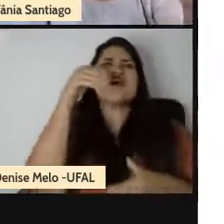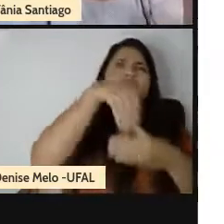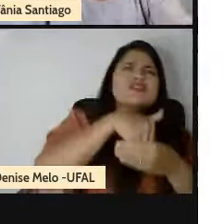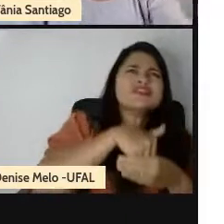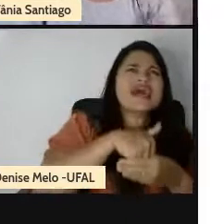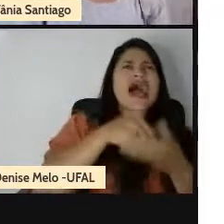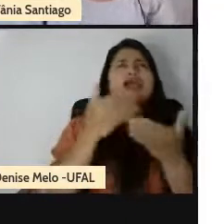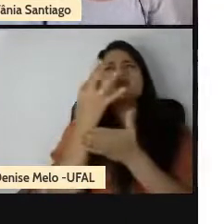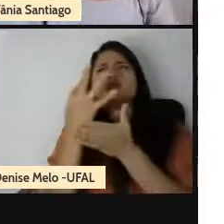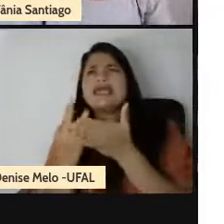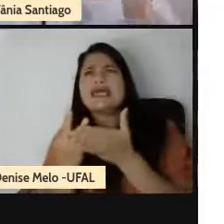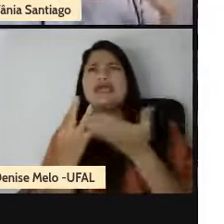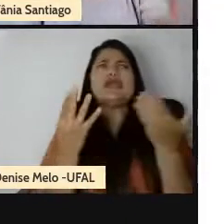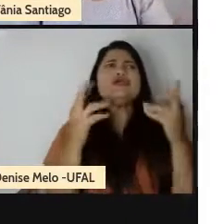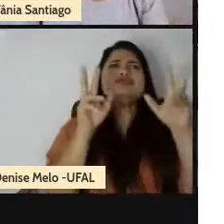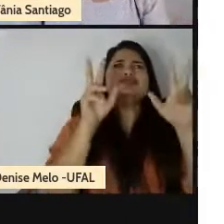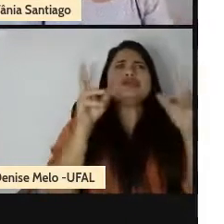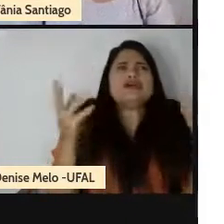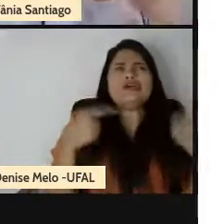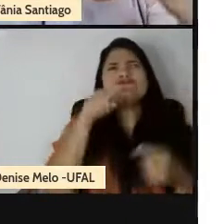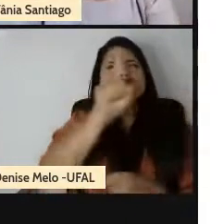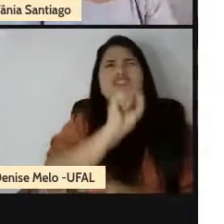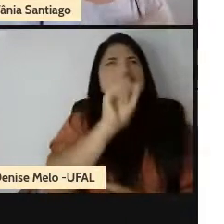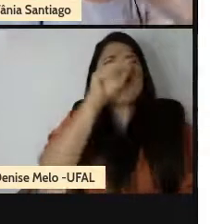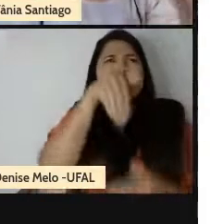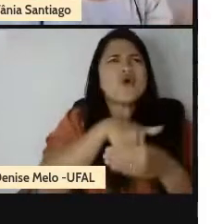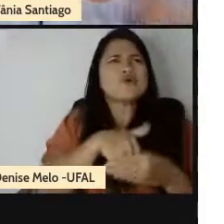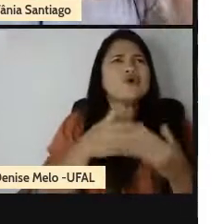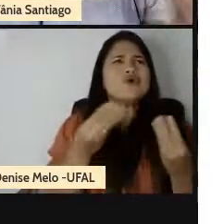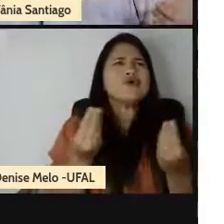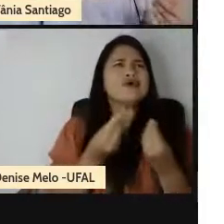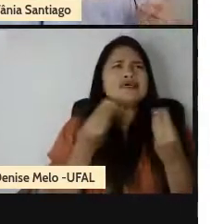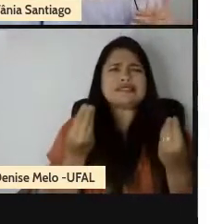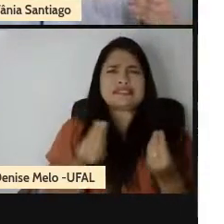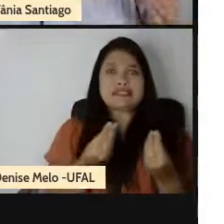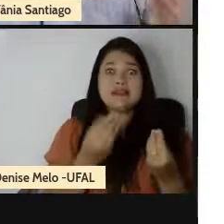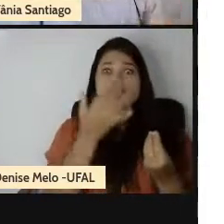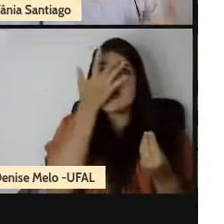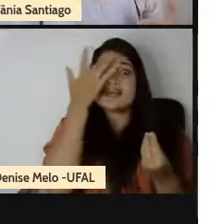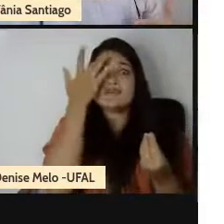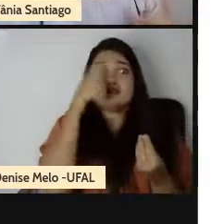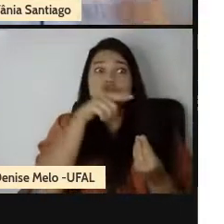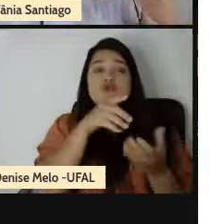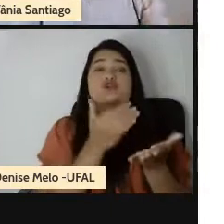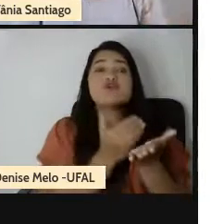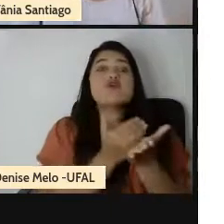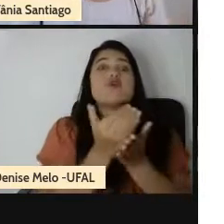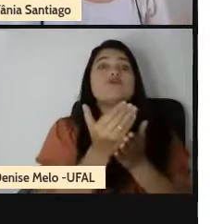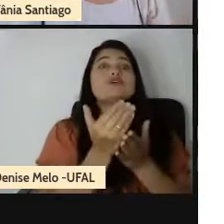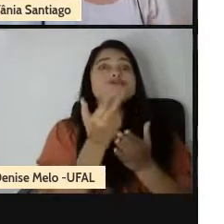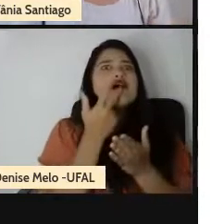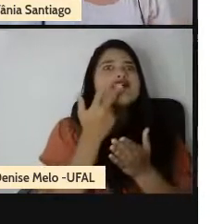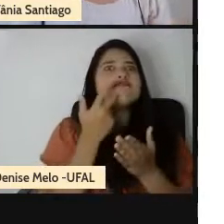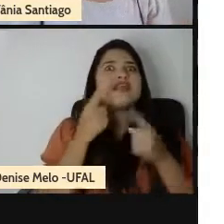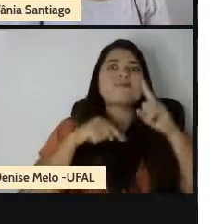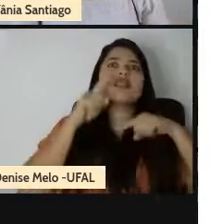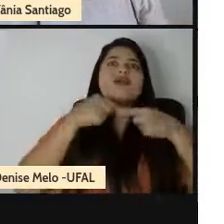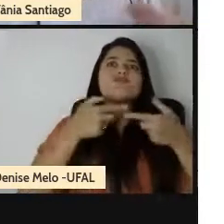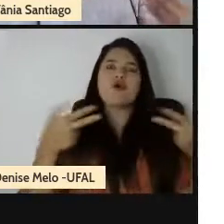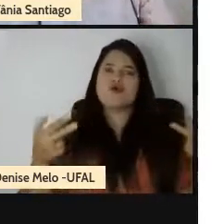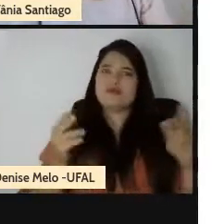tal texto, no tópico tal, e não votou. E as pessoas começaram a usar palavras de baixo